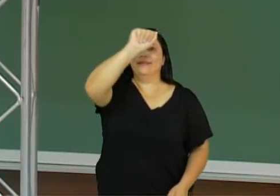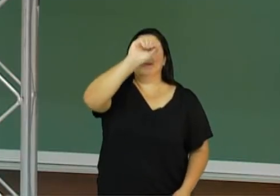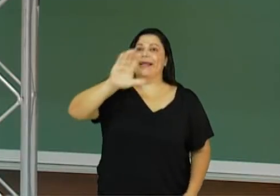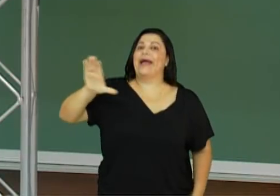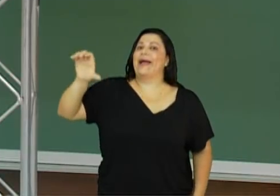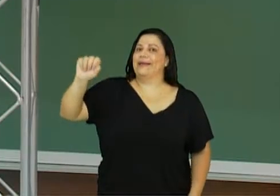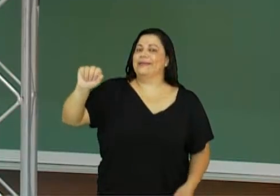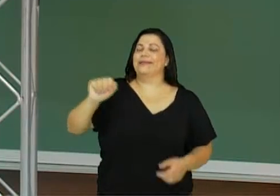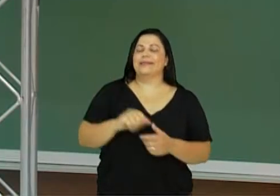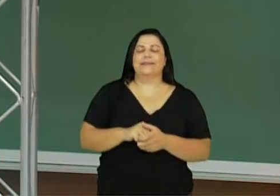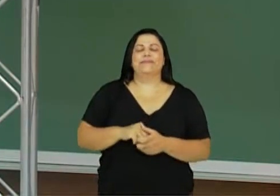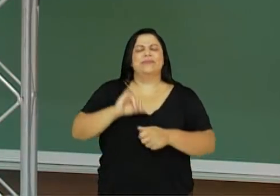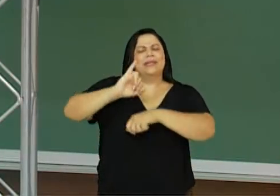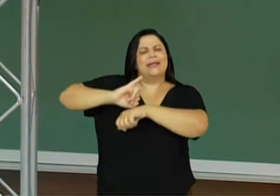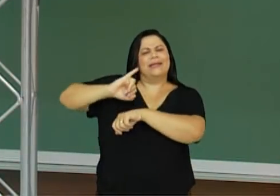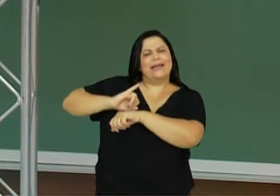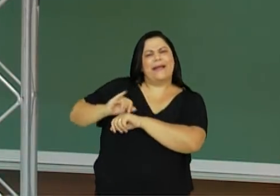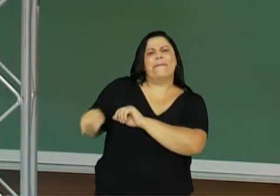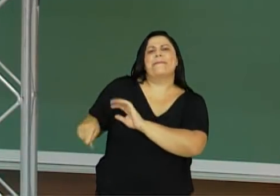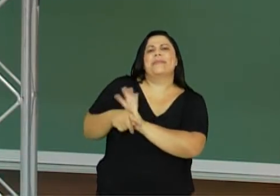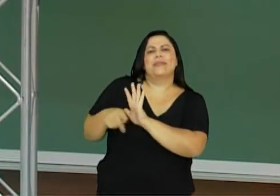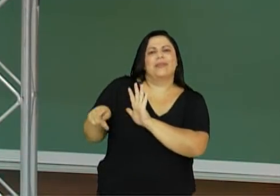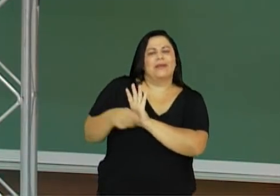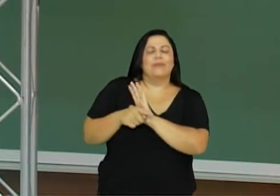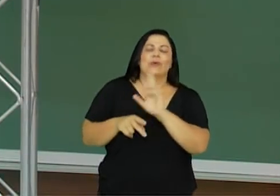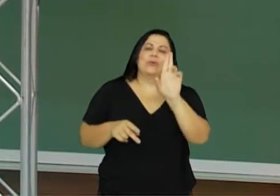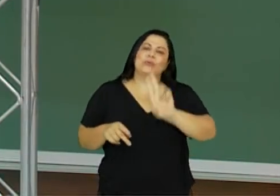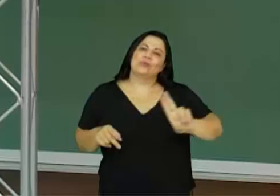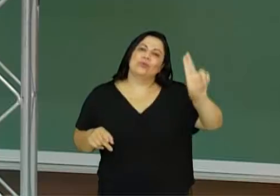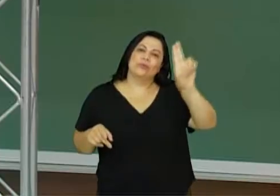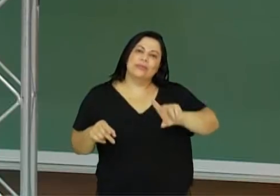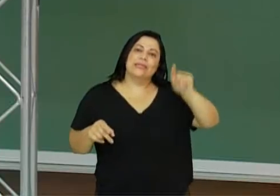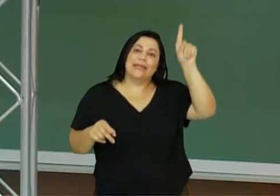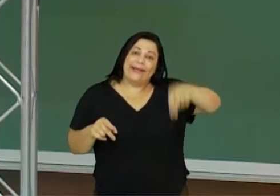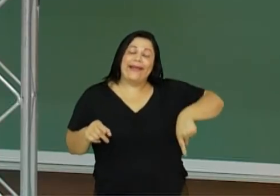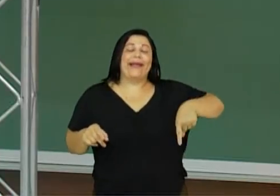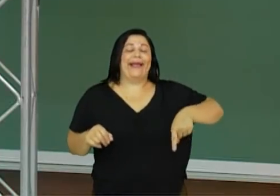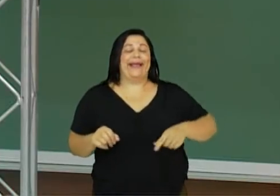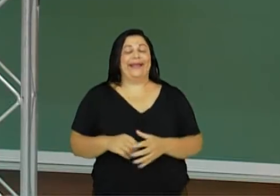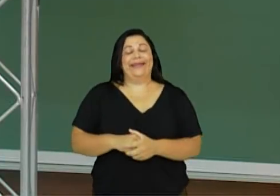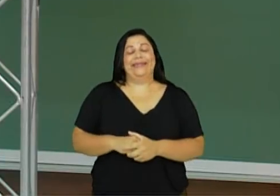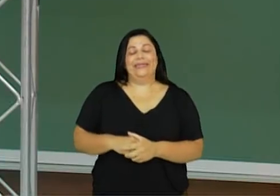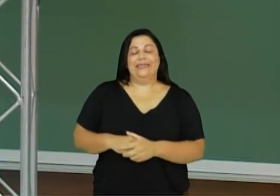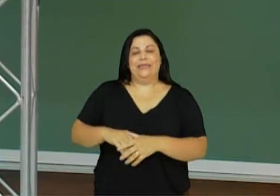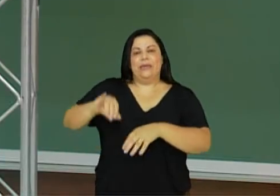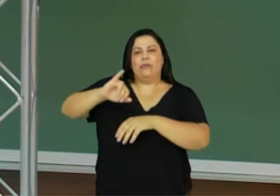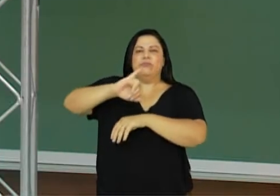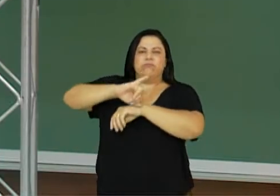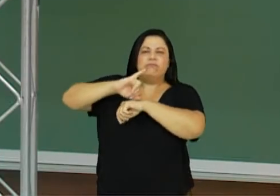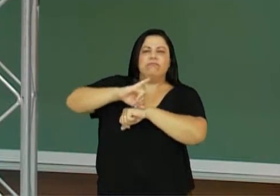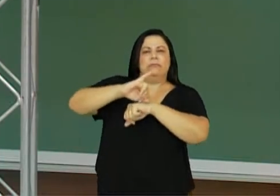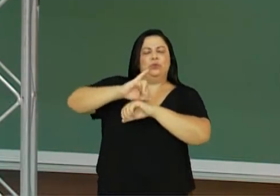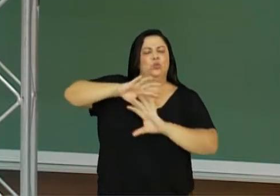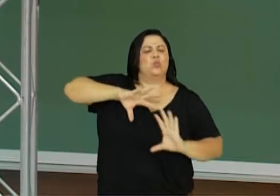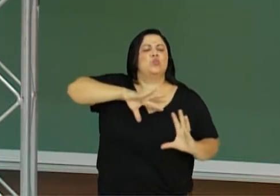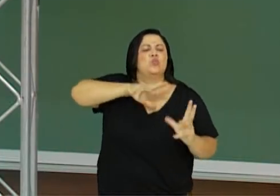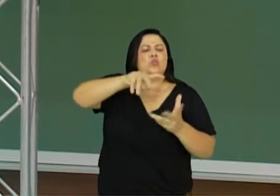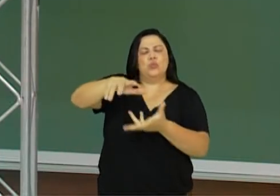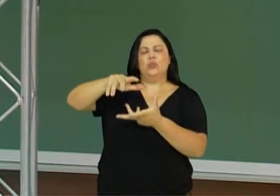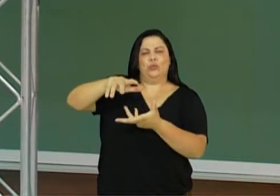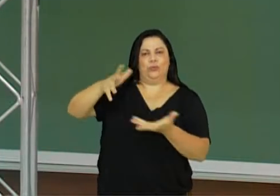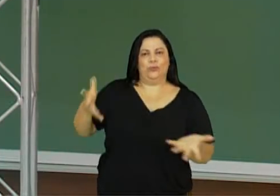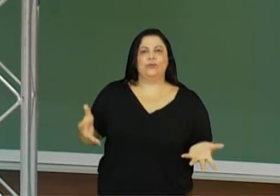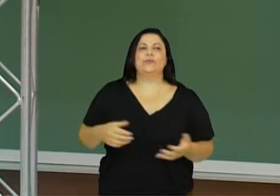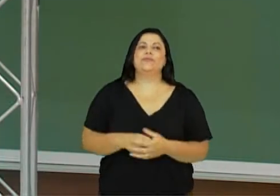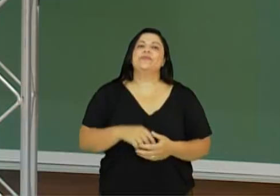de um grande e vasto império. Então a gente utiliza essa expressão que Roma era um umbigo do mundo, né? Então ele ia da Inglaterra, lá